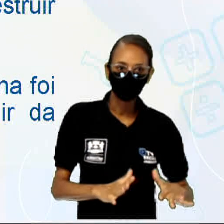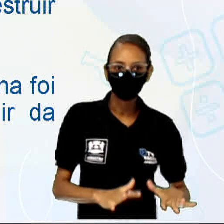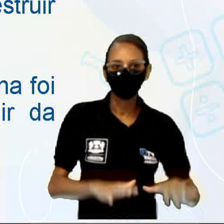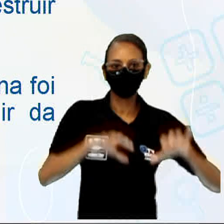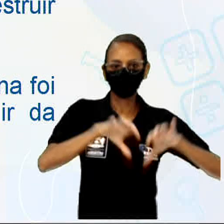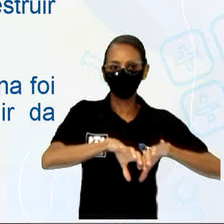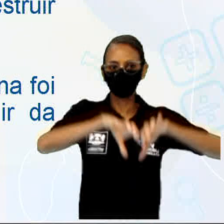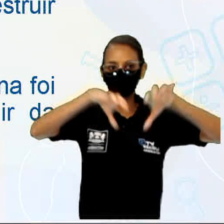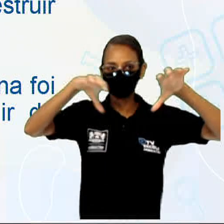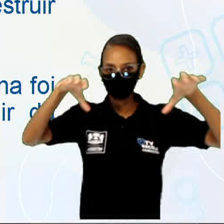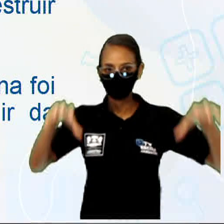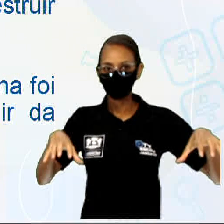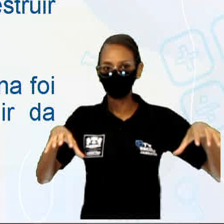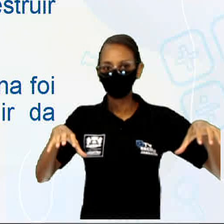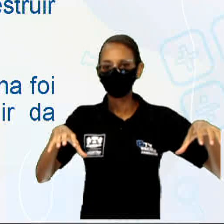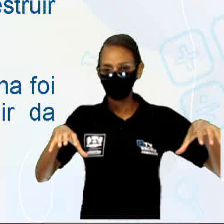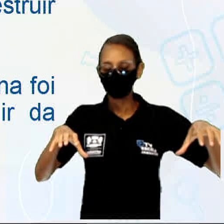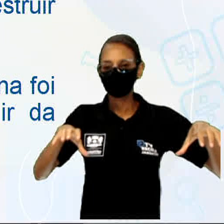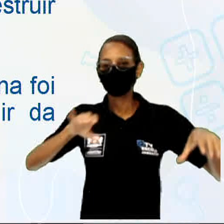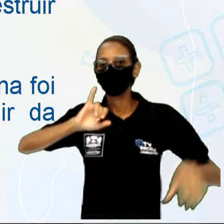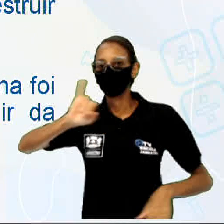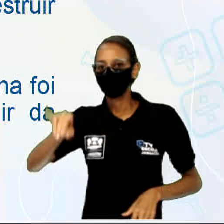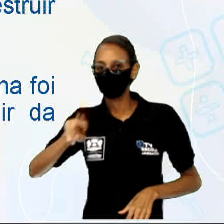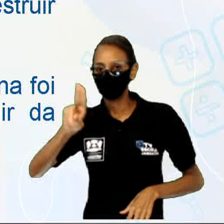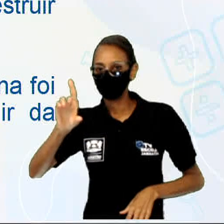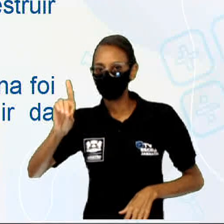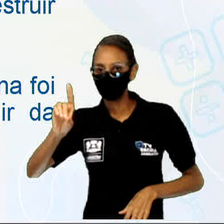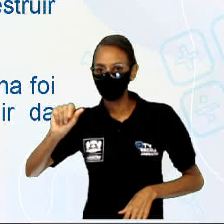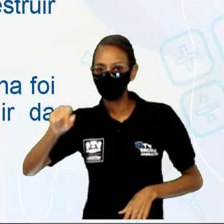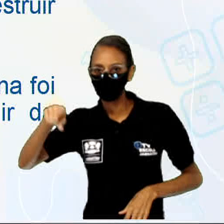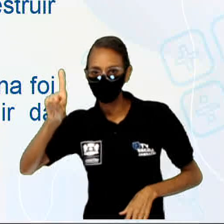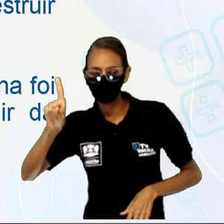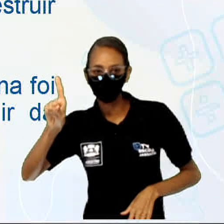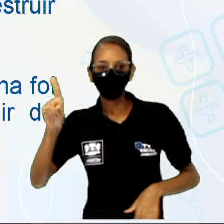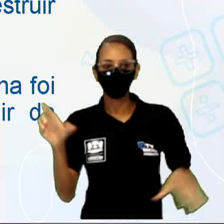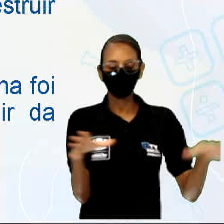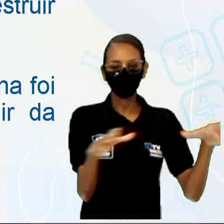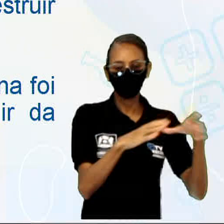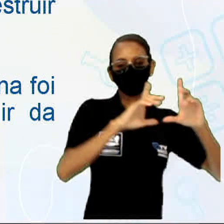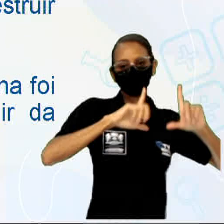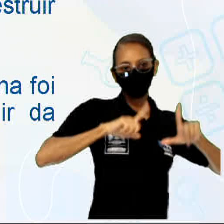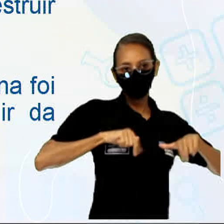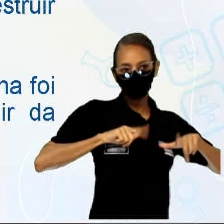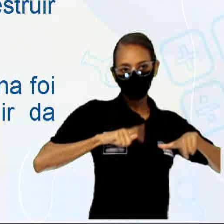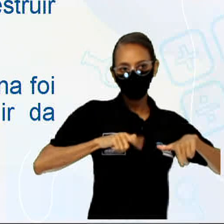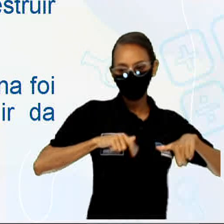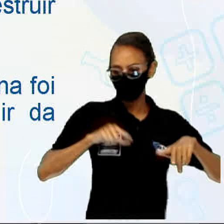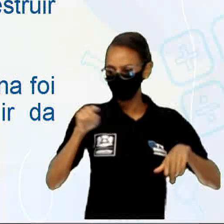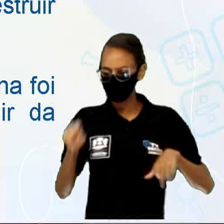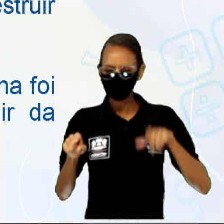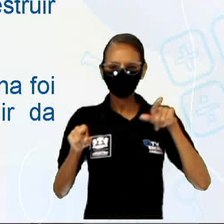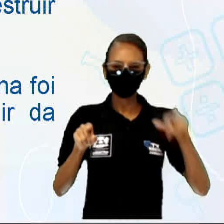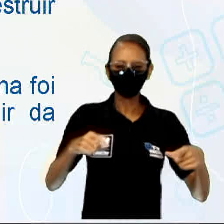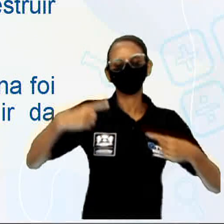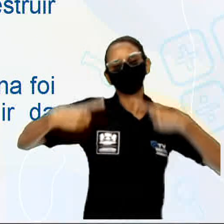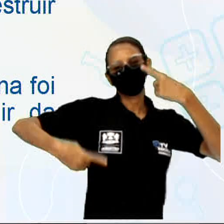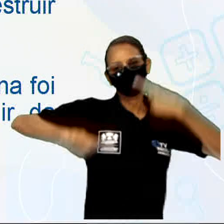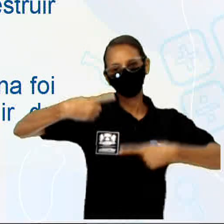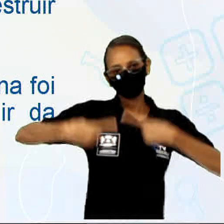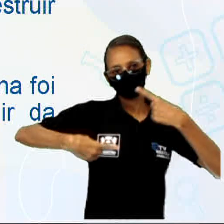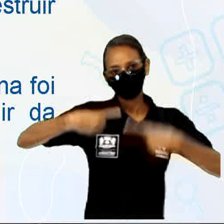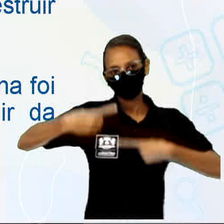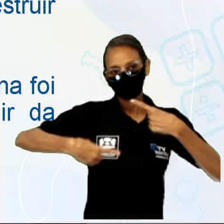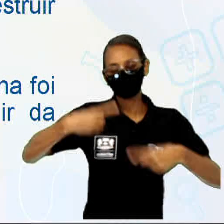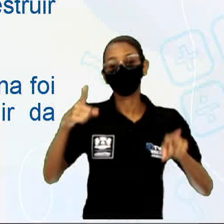em dois, o reino de Judá e o reino de Israel. Os hebreus se envolveram em diversos conflitos, e dentre eles com